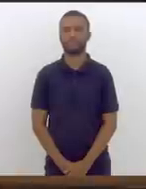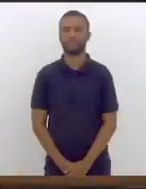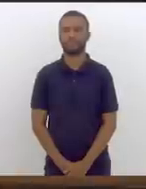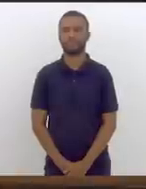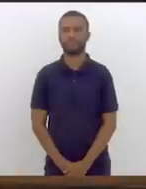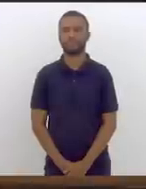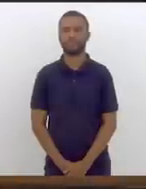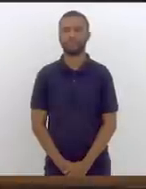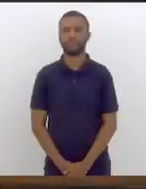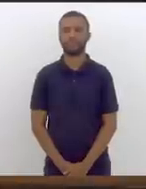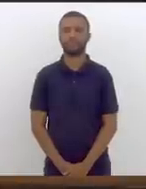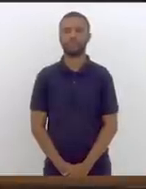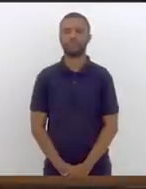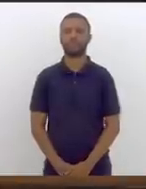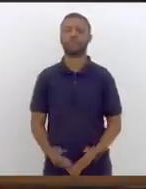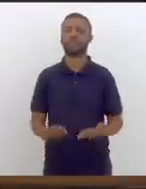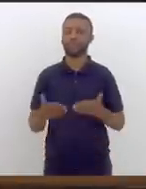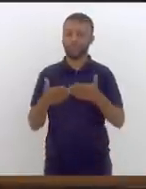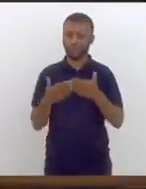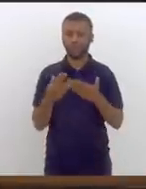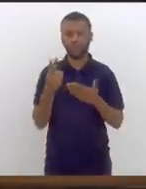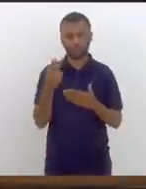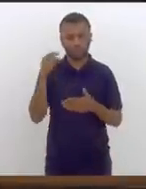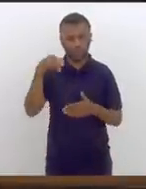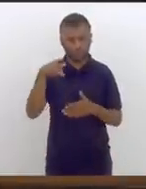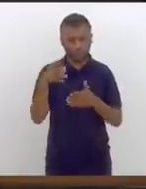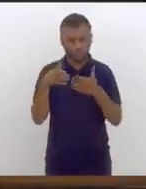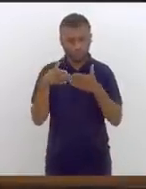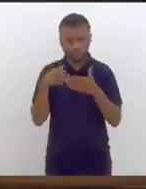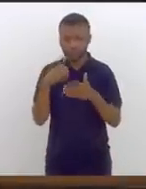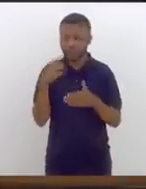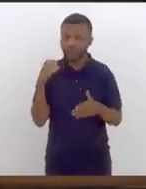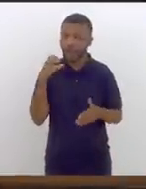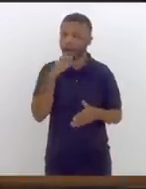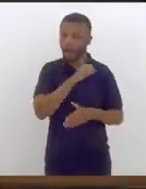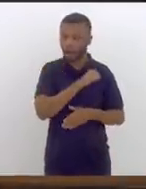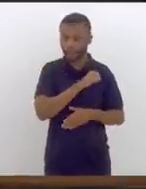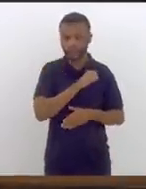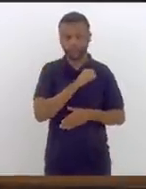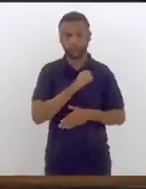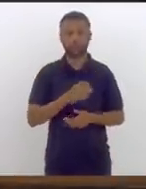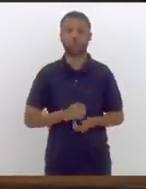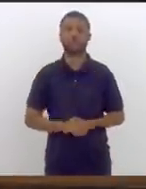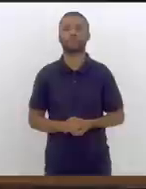Então vamos aos dois minutos pode ser para gente ser bem breve